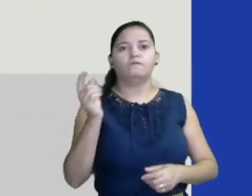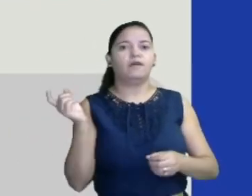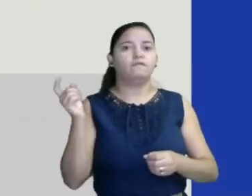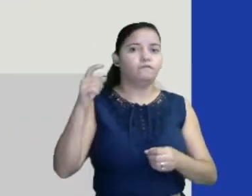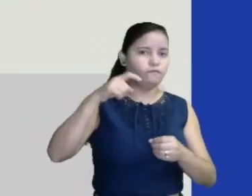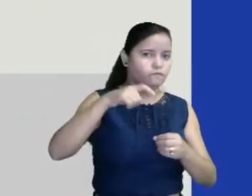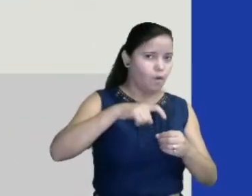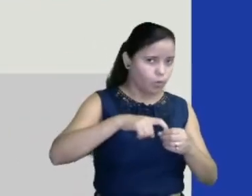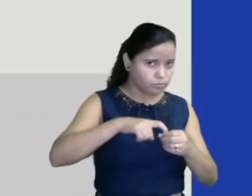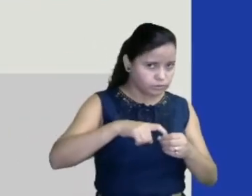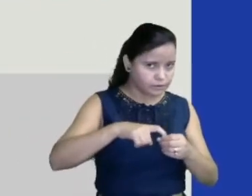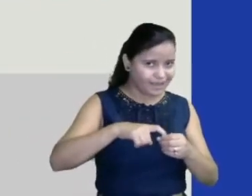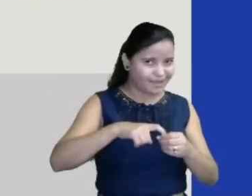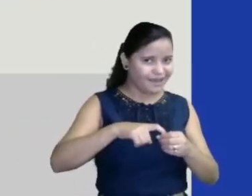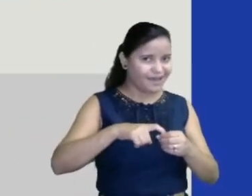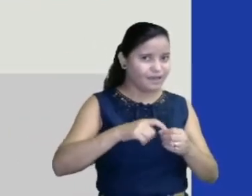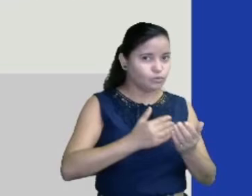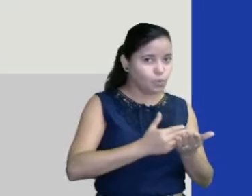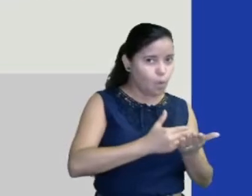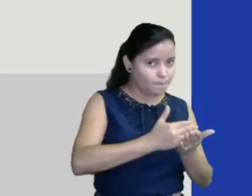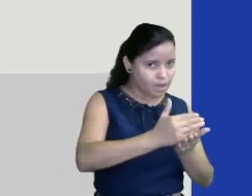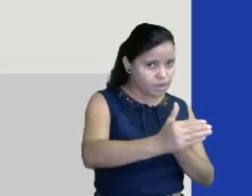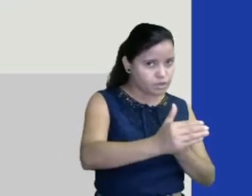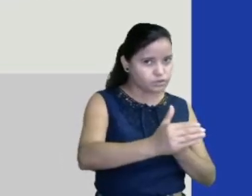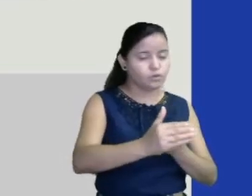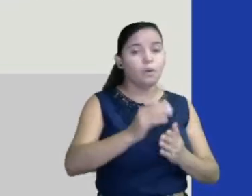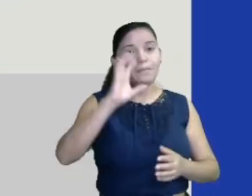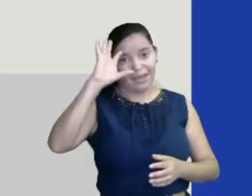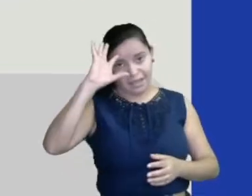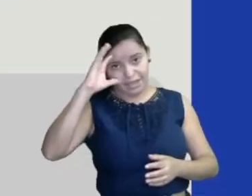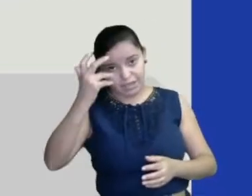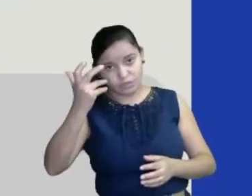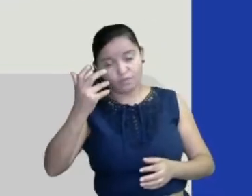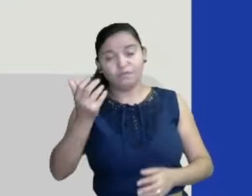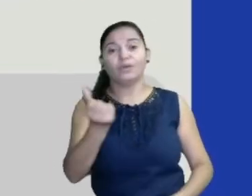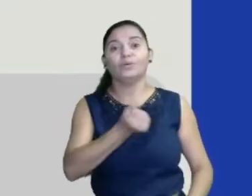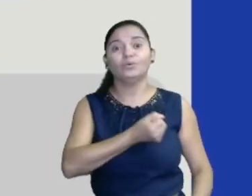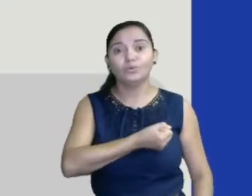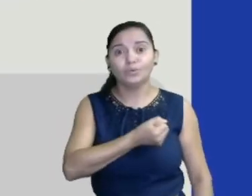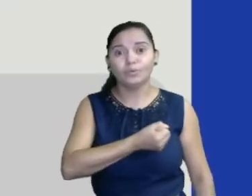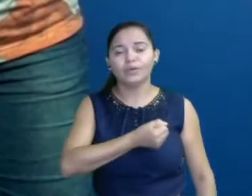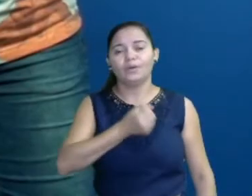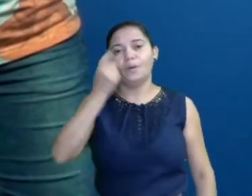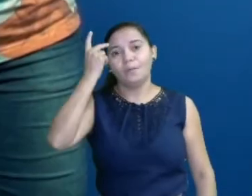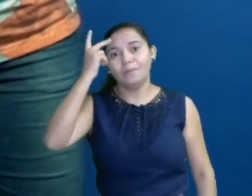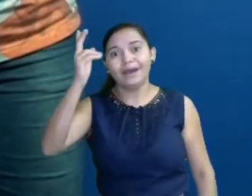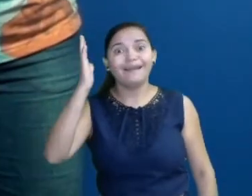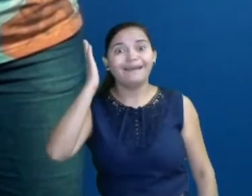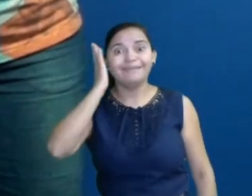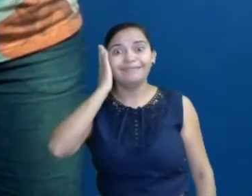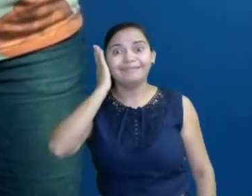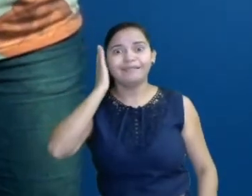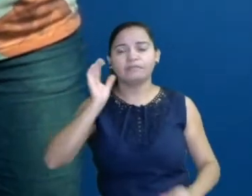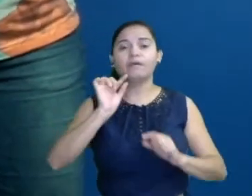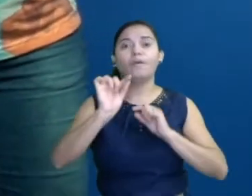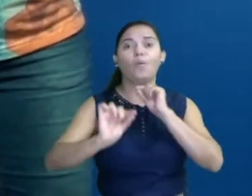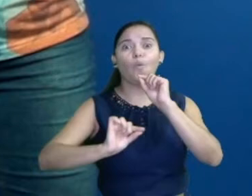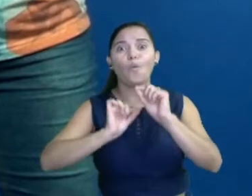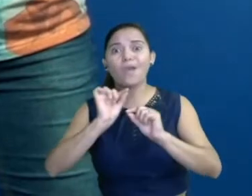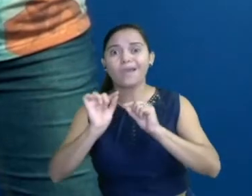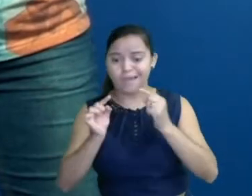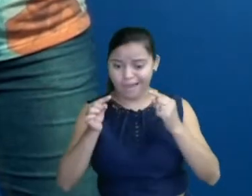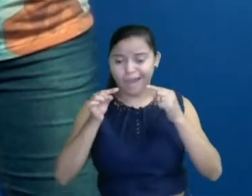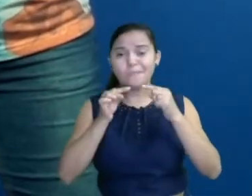vai voltar para o problema para a gente resolver com os números e a gente poder entender essa relação dessa